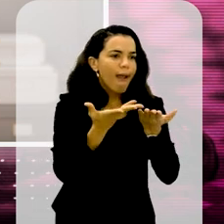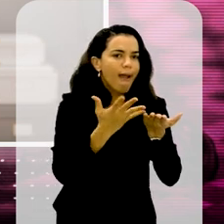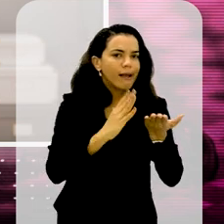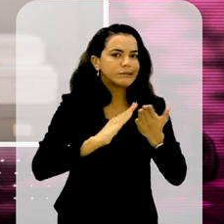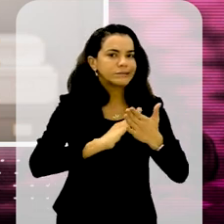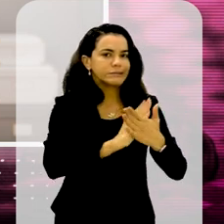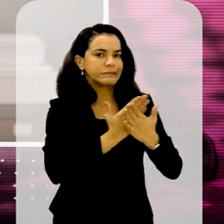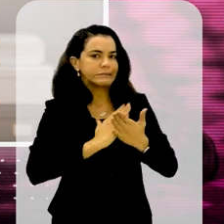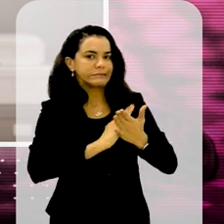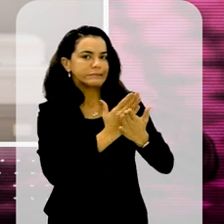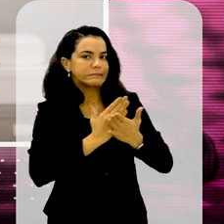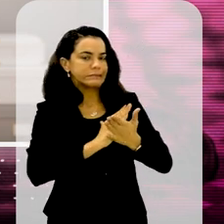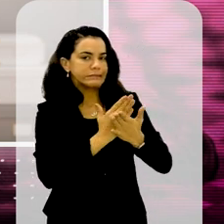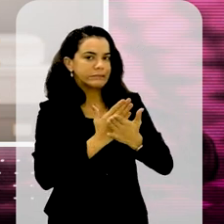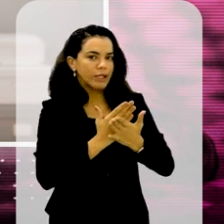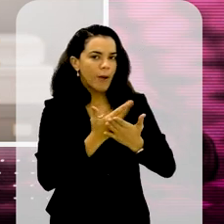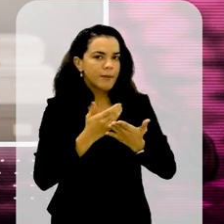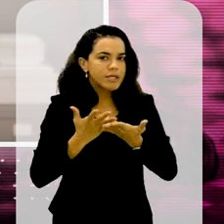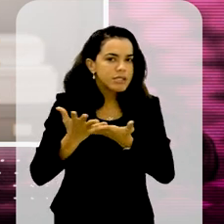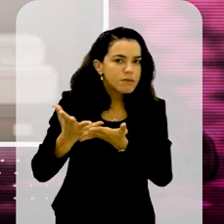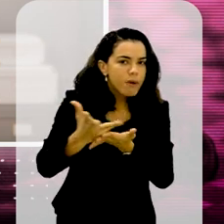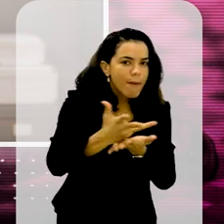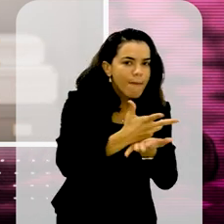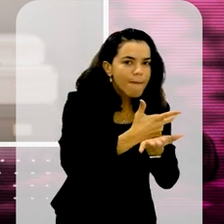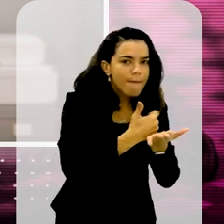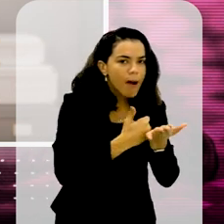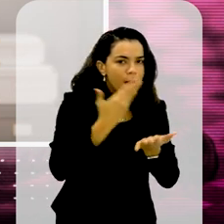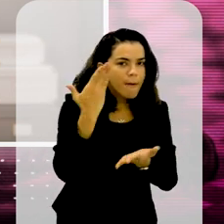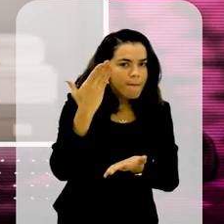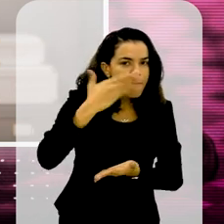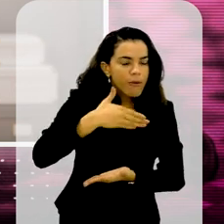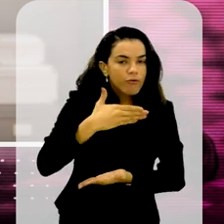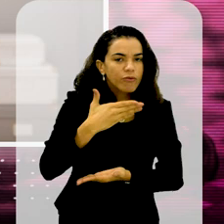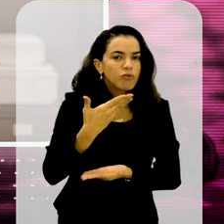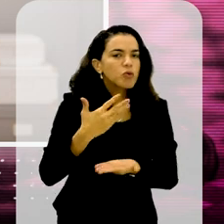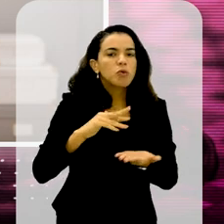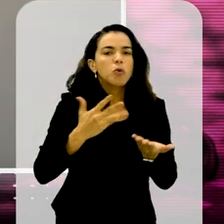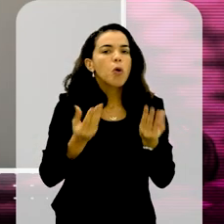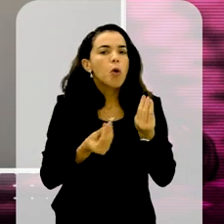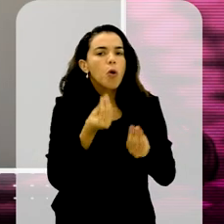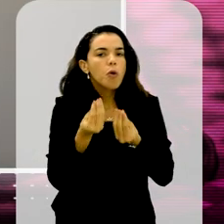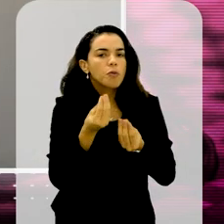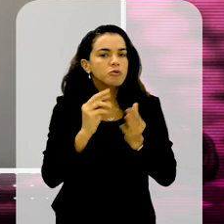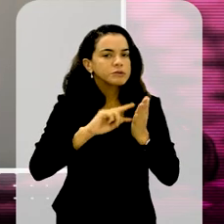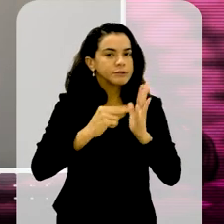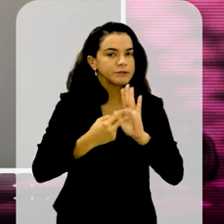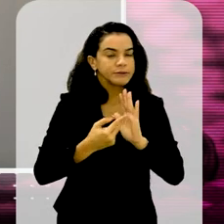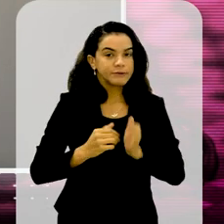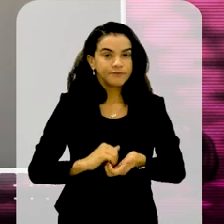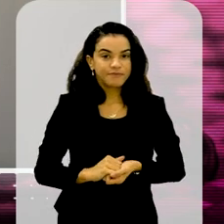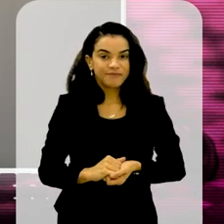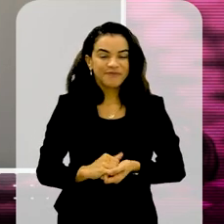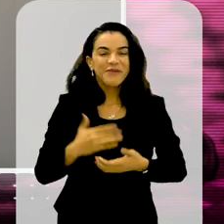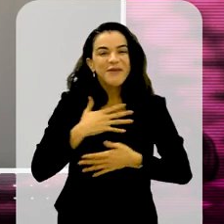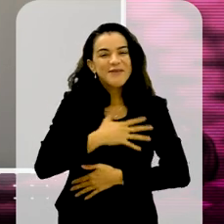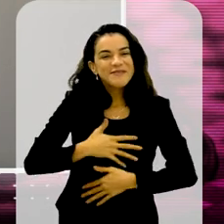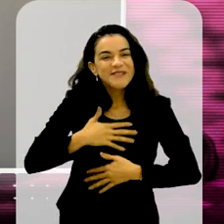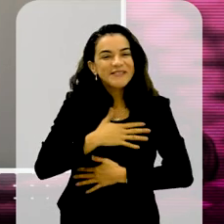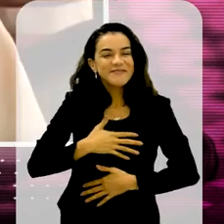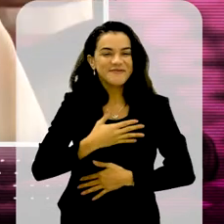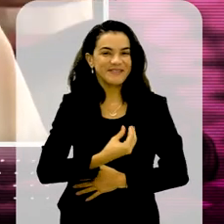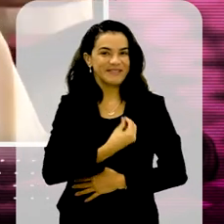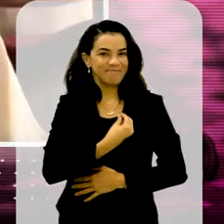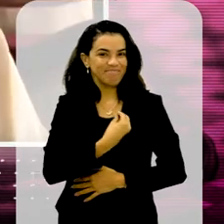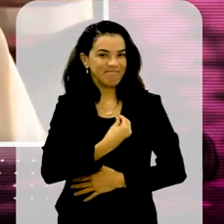Eu preciso coletar as provas? Do que se trata o stalking? É uma imensa satisfação estar